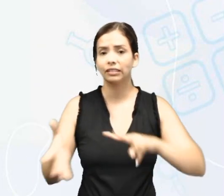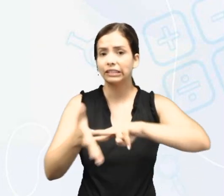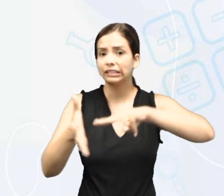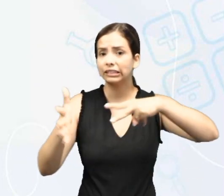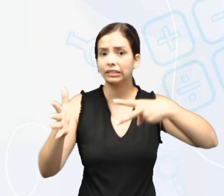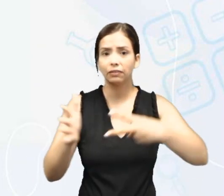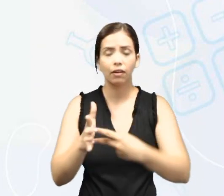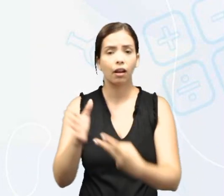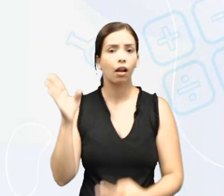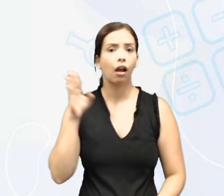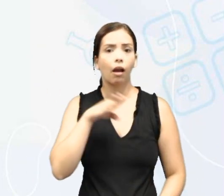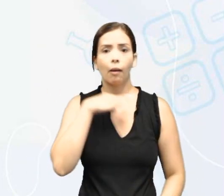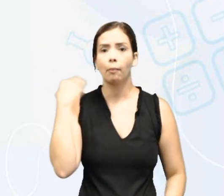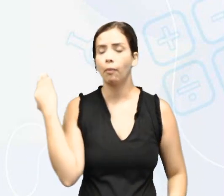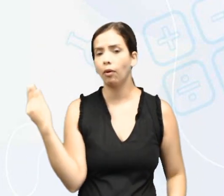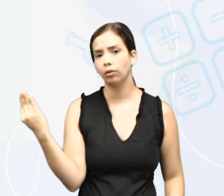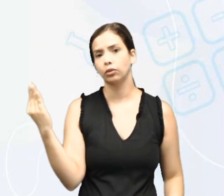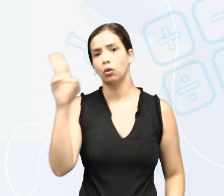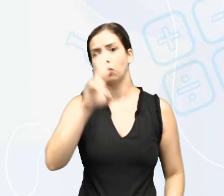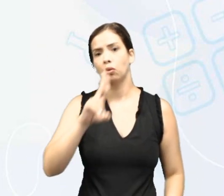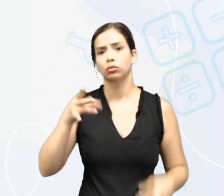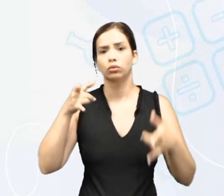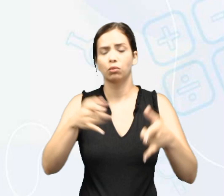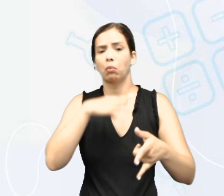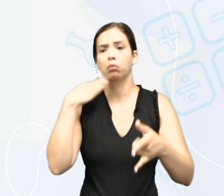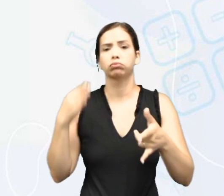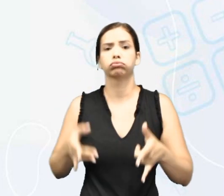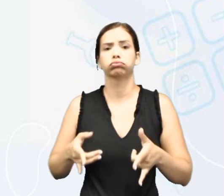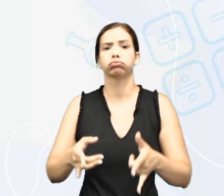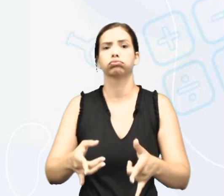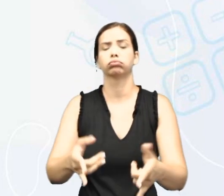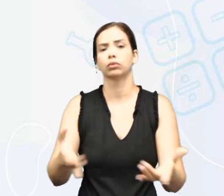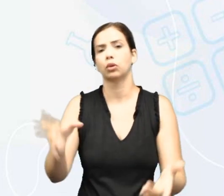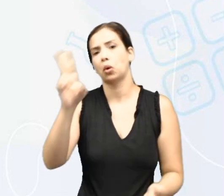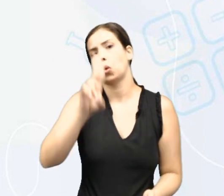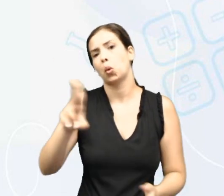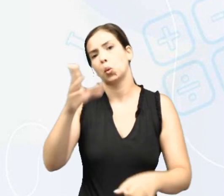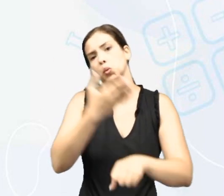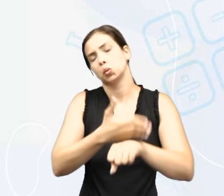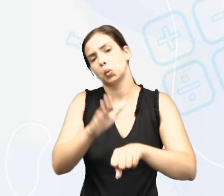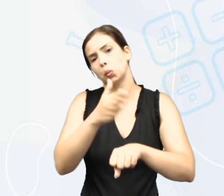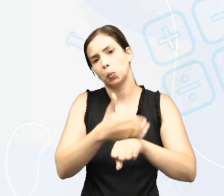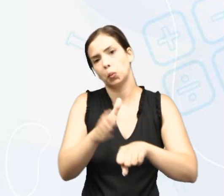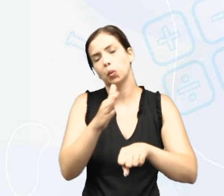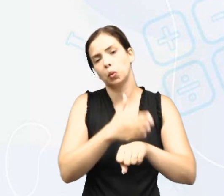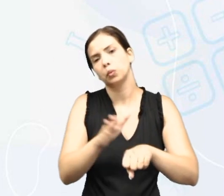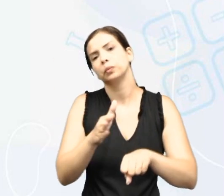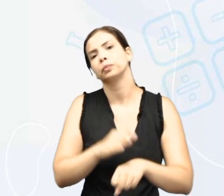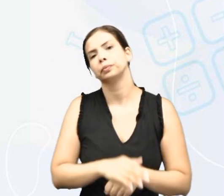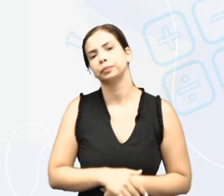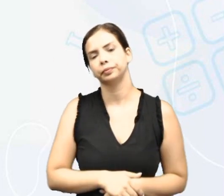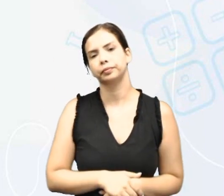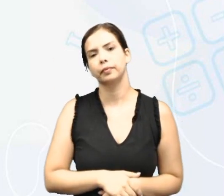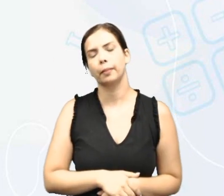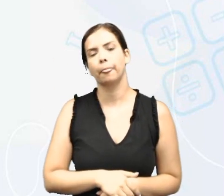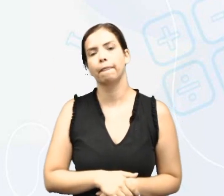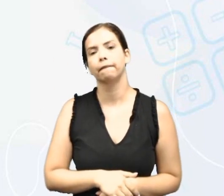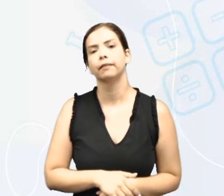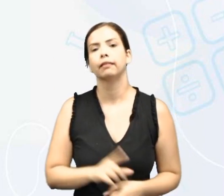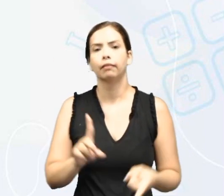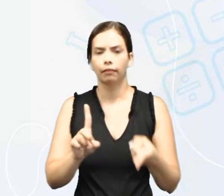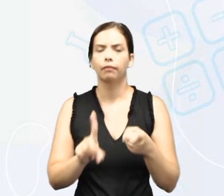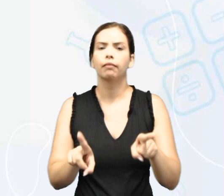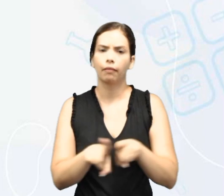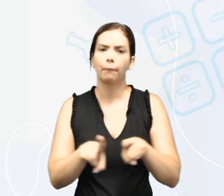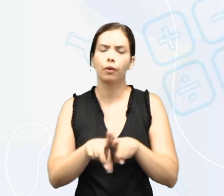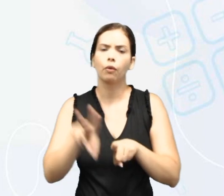sorte e tradicionalmente usado em funerais. Também não só usam branco nos funerais, tem alguns funerais asiáticos que as pessoas usam preto,